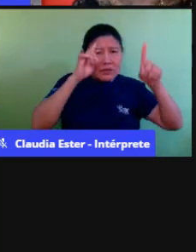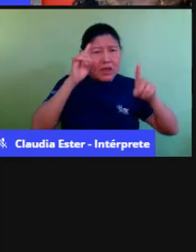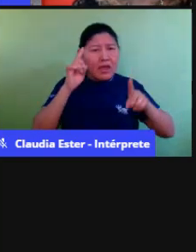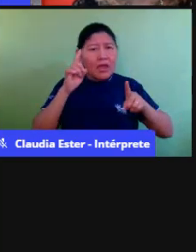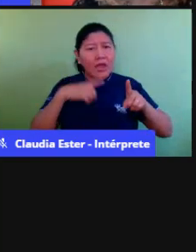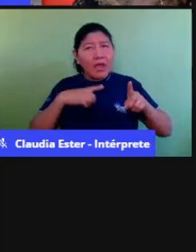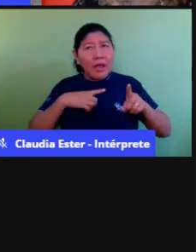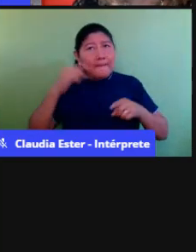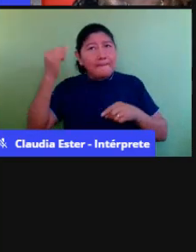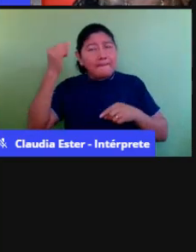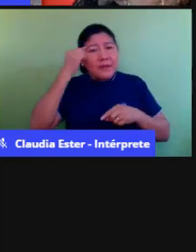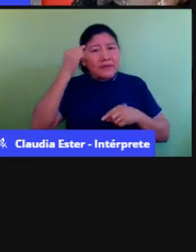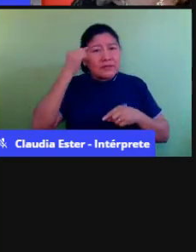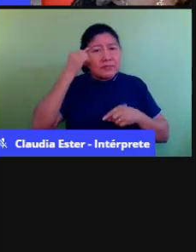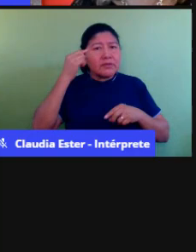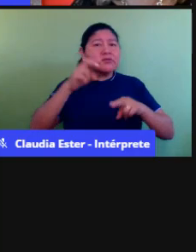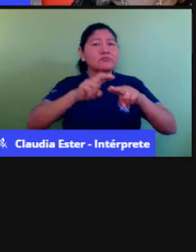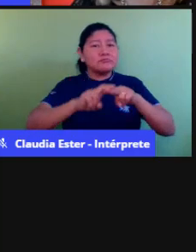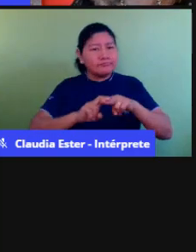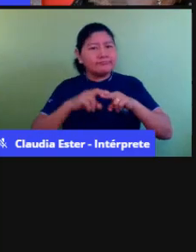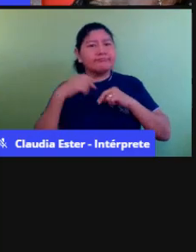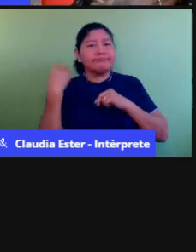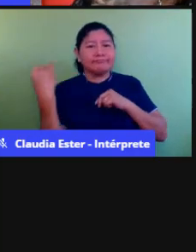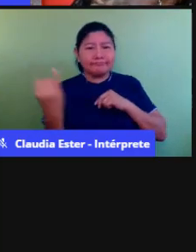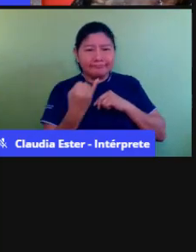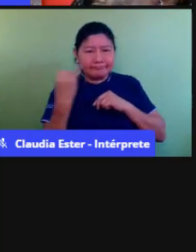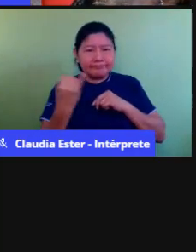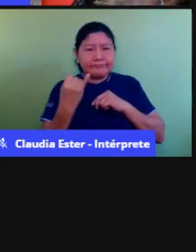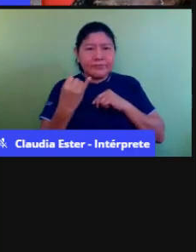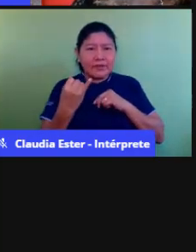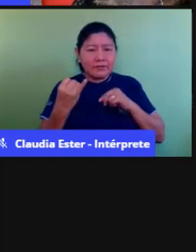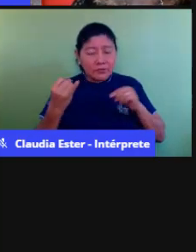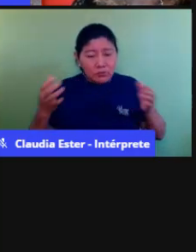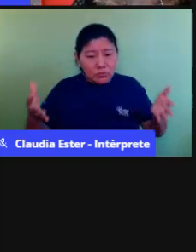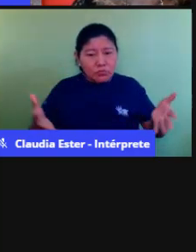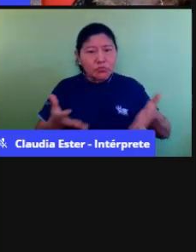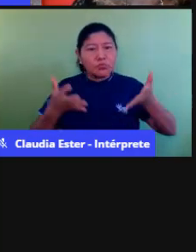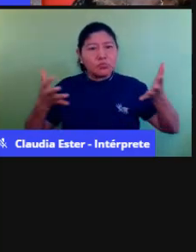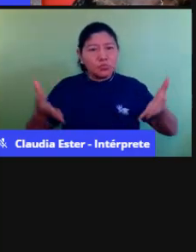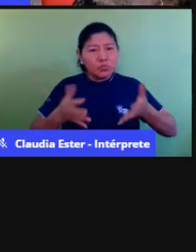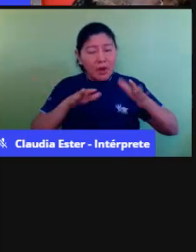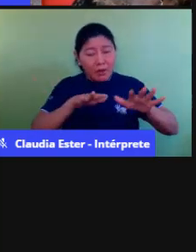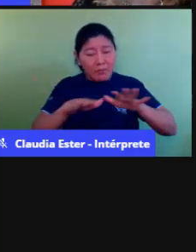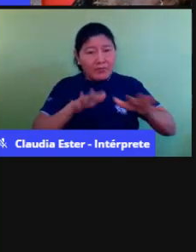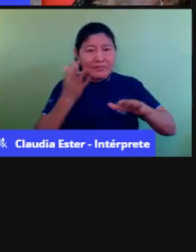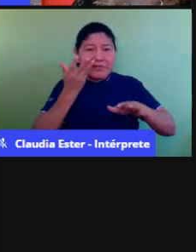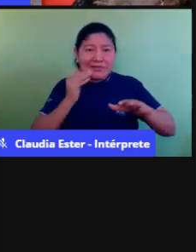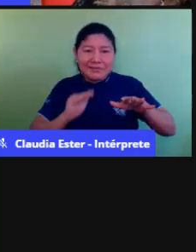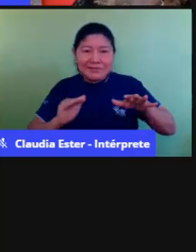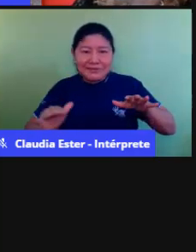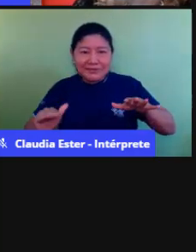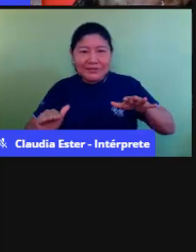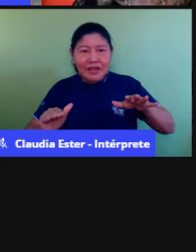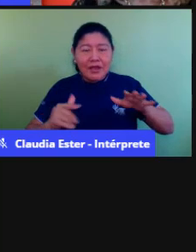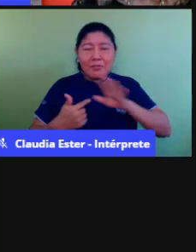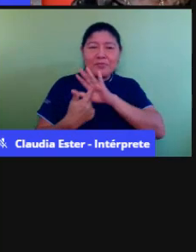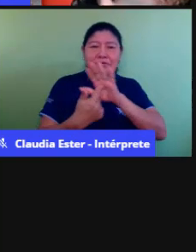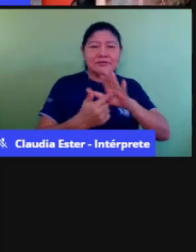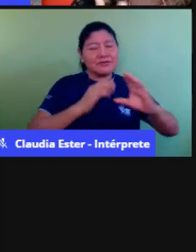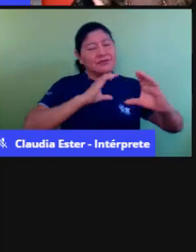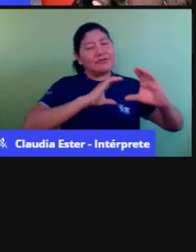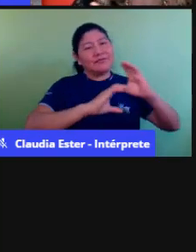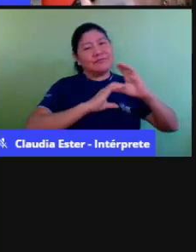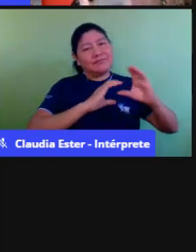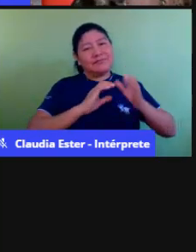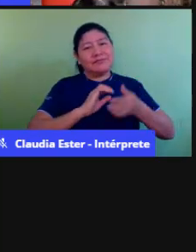isso, trabalhar os movimentos das crianças pequenas e também desenvolver a capacidade de comunicação e cognição.